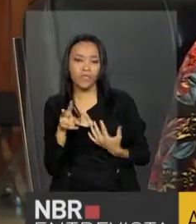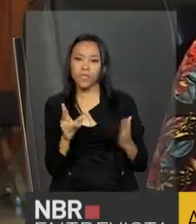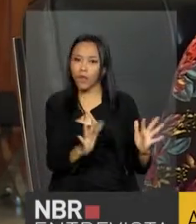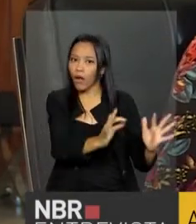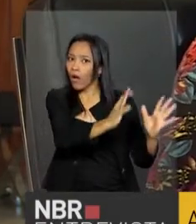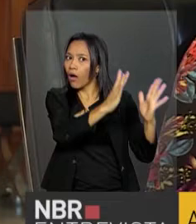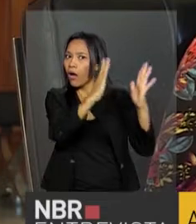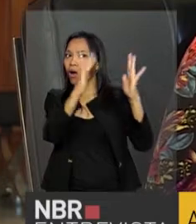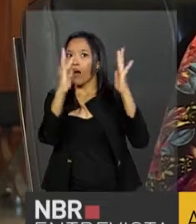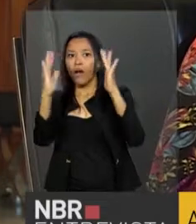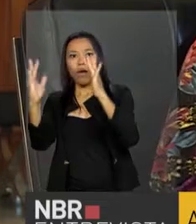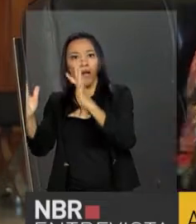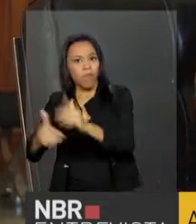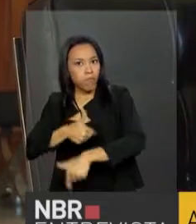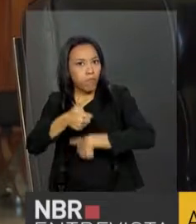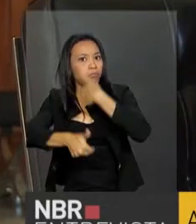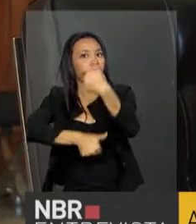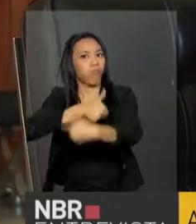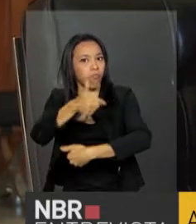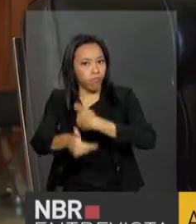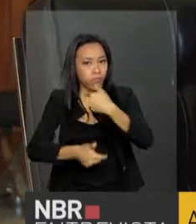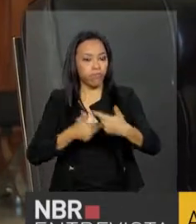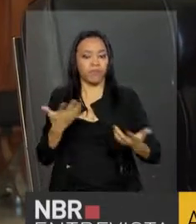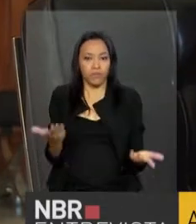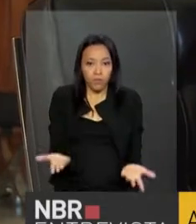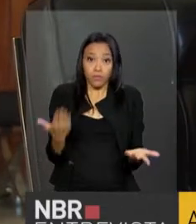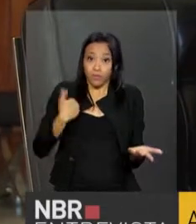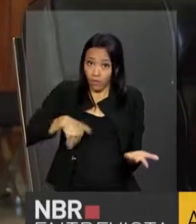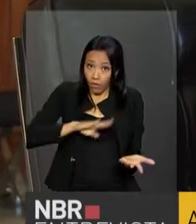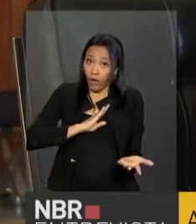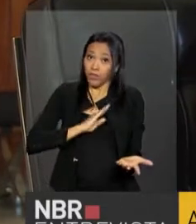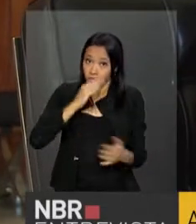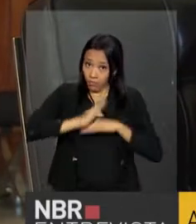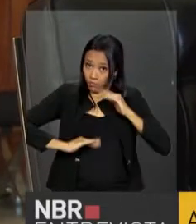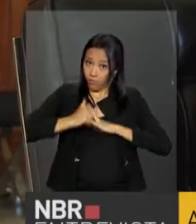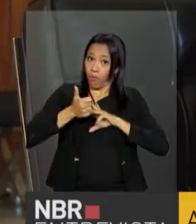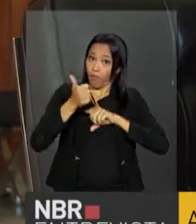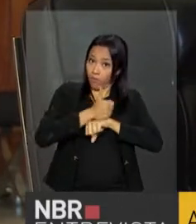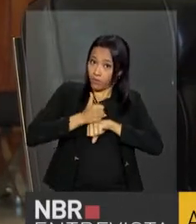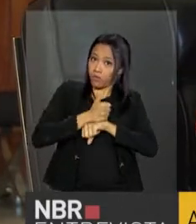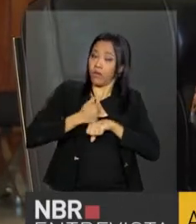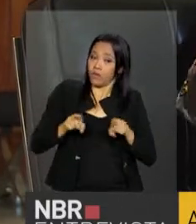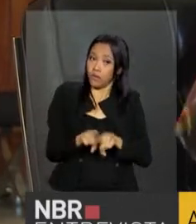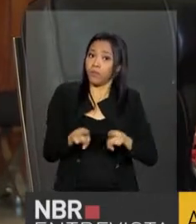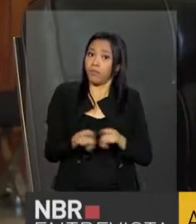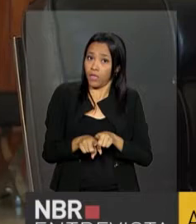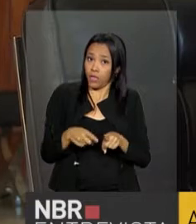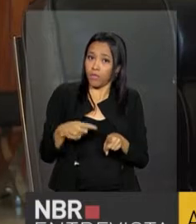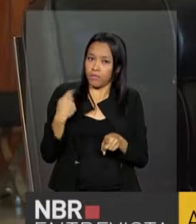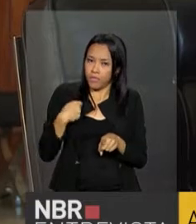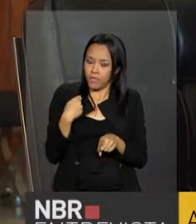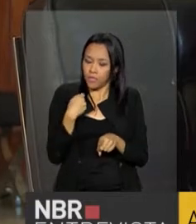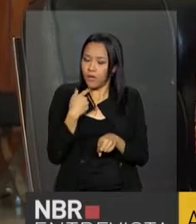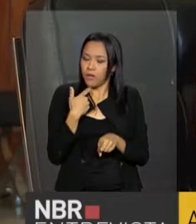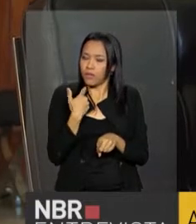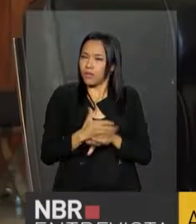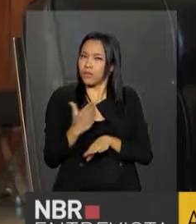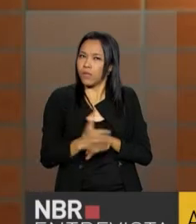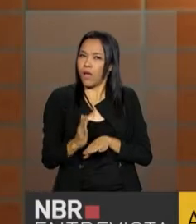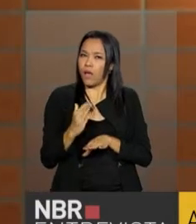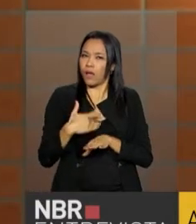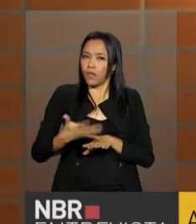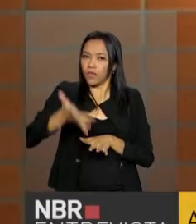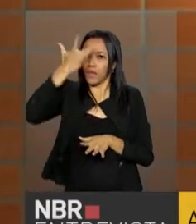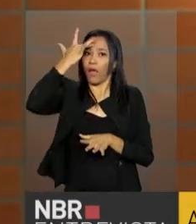muito bem preparado, né, e a gente também tem que ensaiar, a gente praticamente